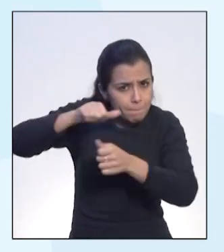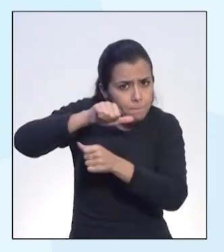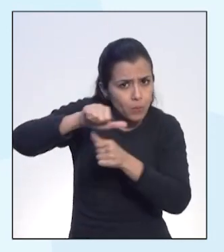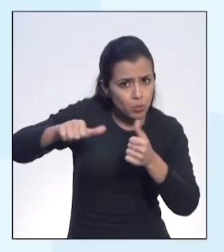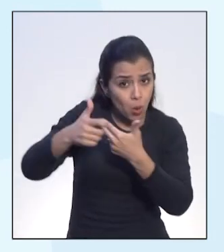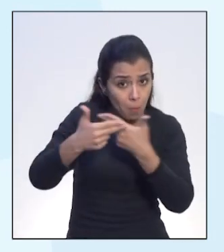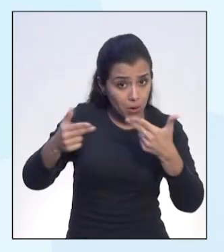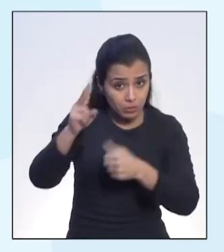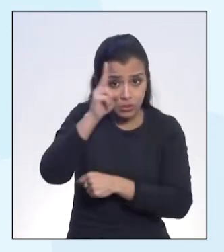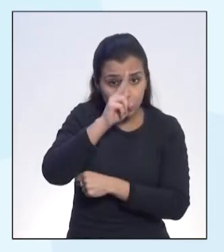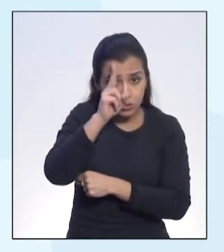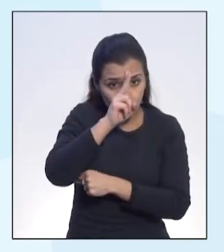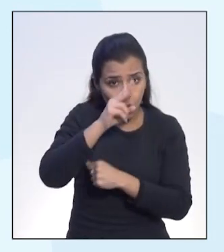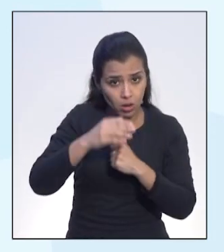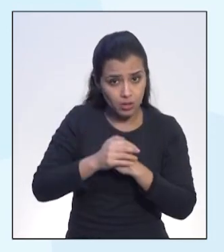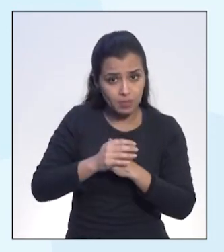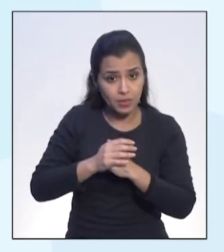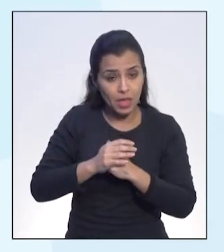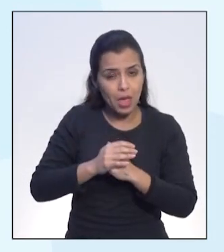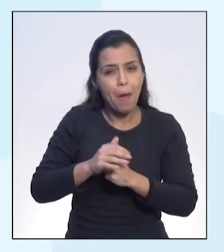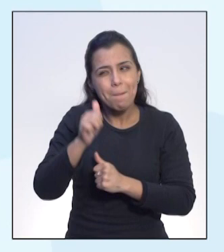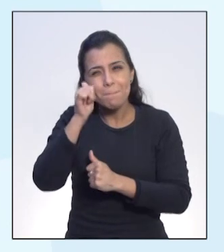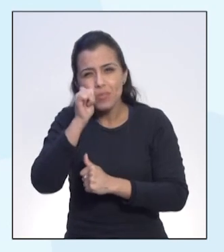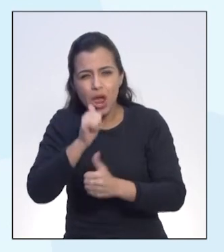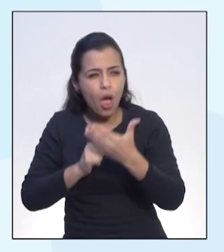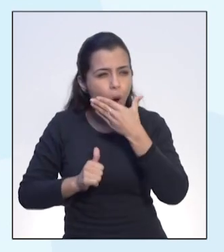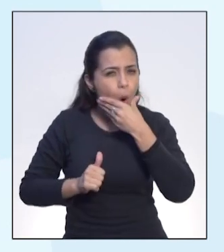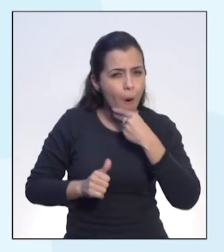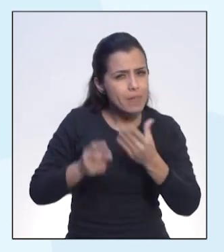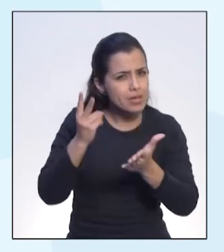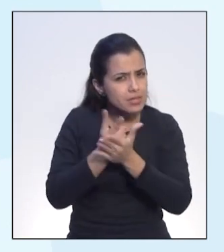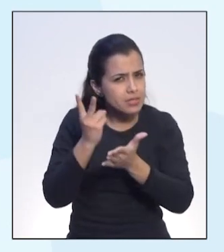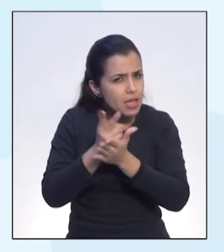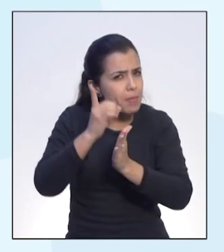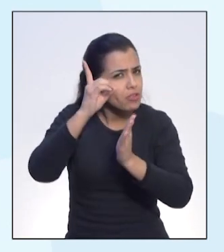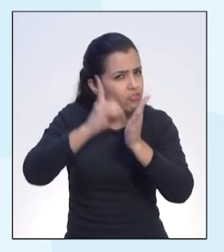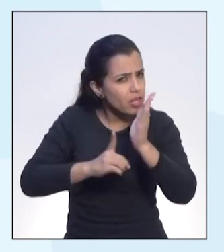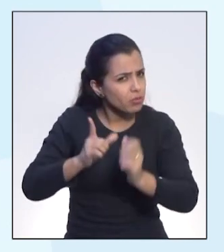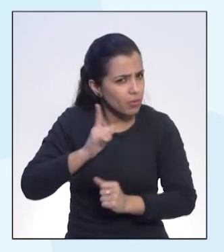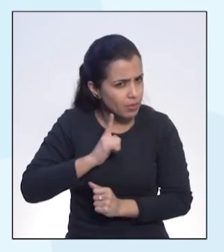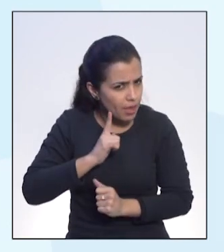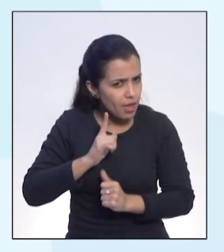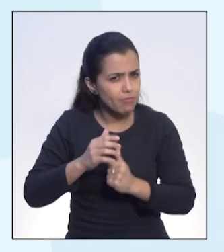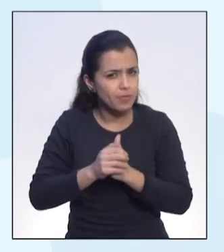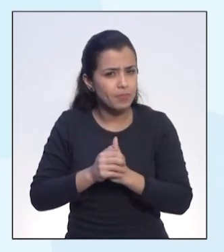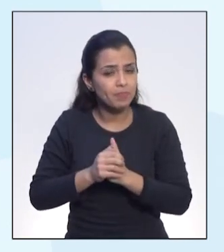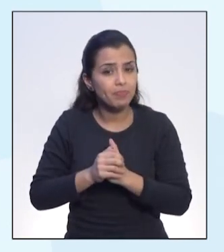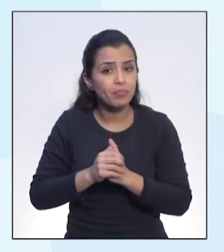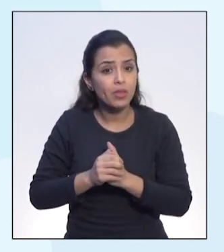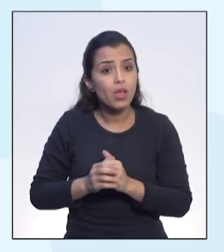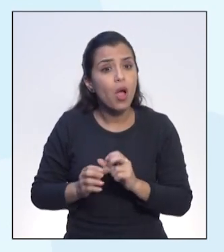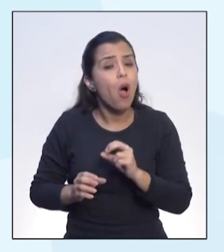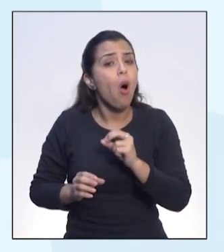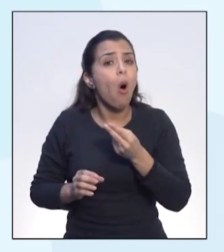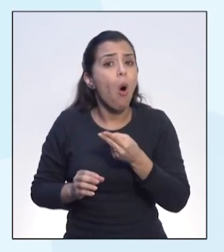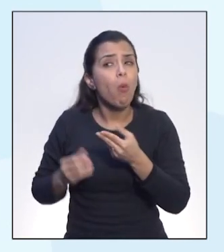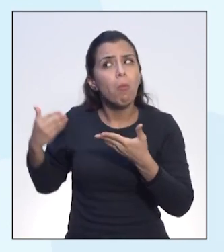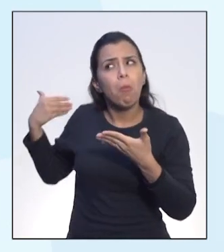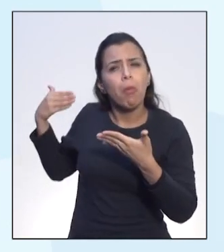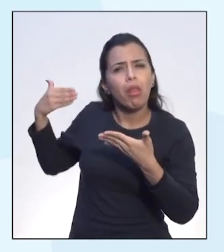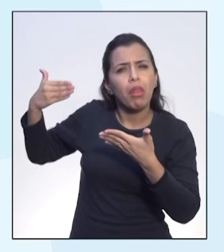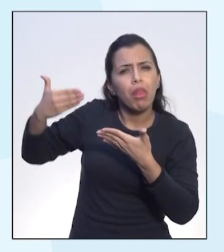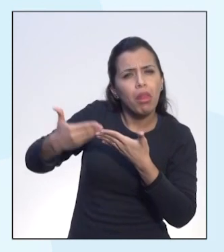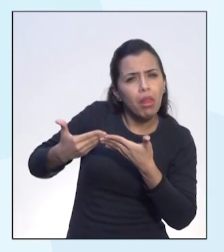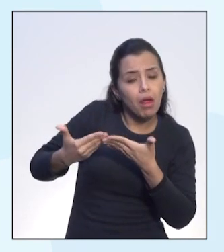da história, né, homens e mulheres sempre tiveram os mesmos direitos ou foi mudando? Ou as relações entre homens e mulheres sempre foram como